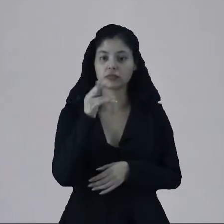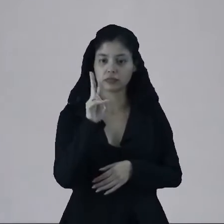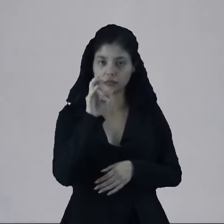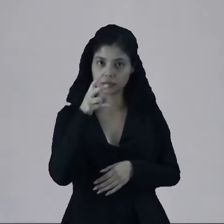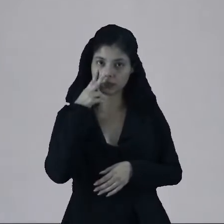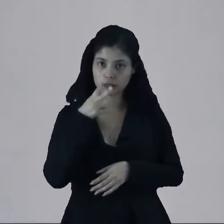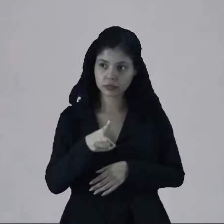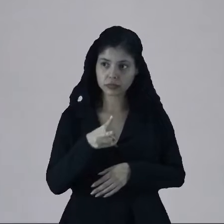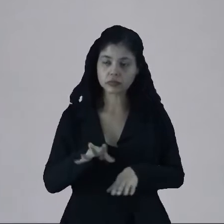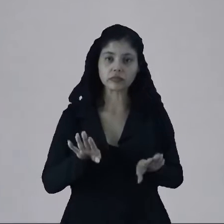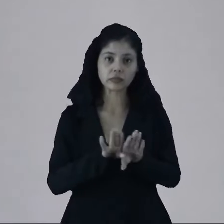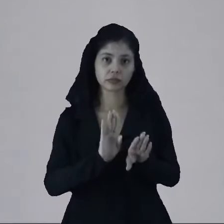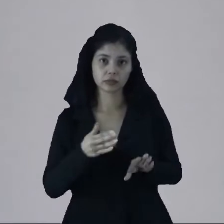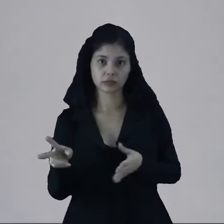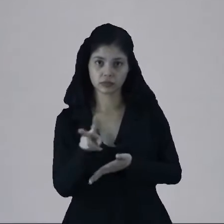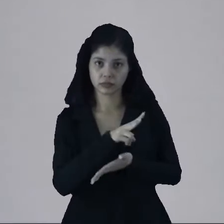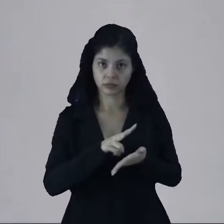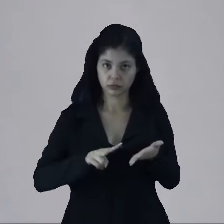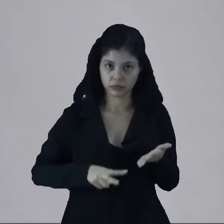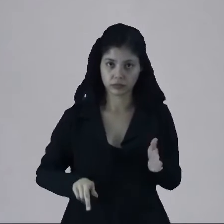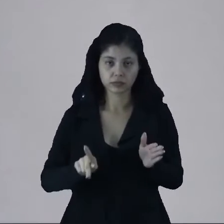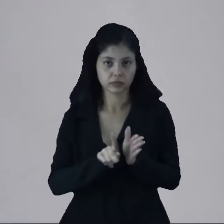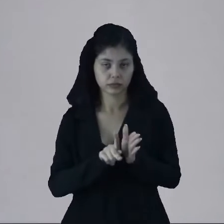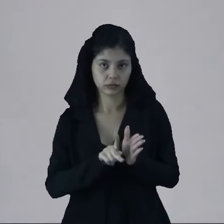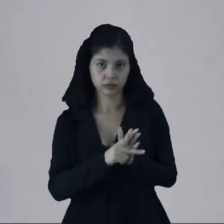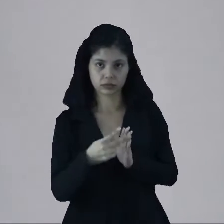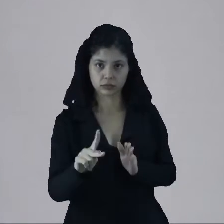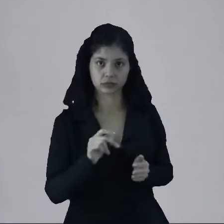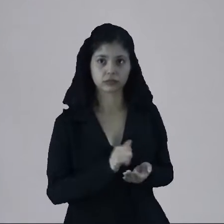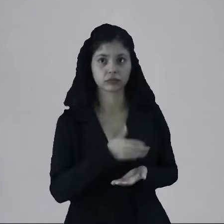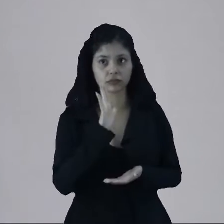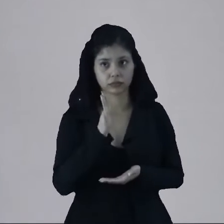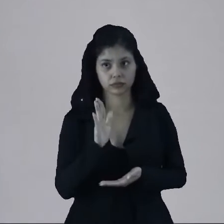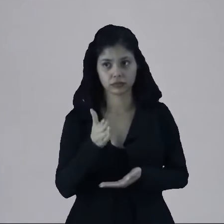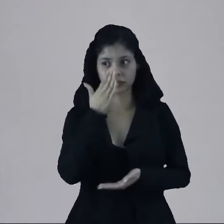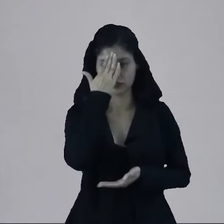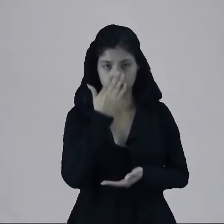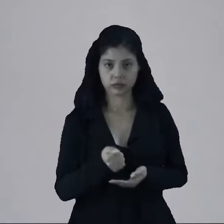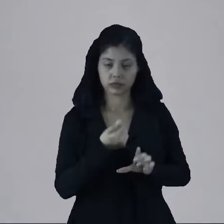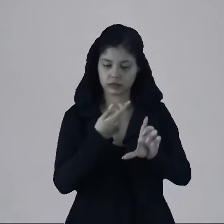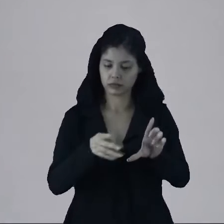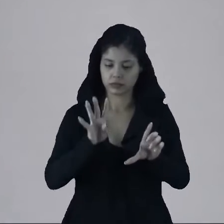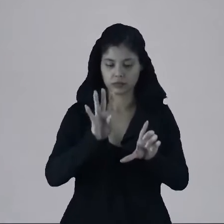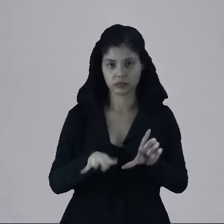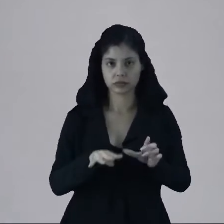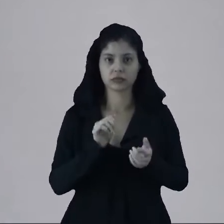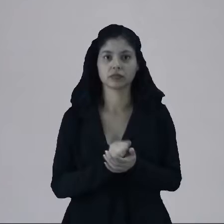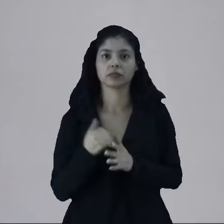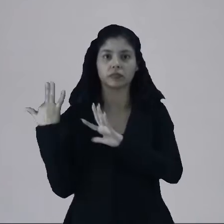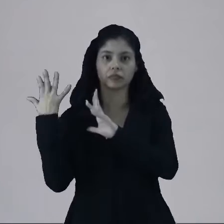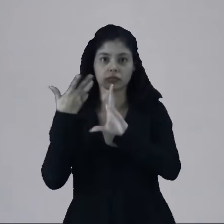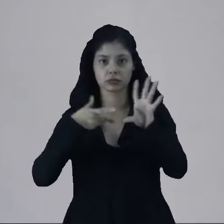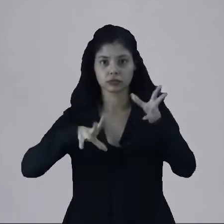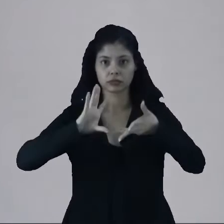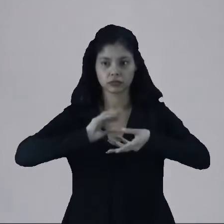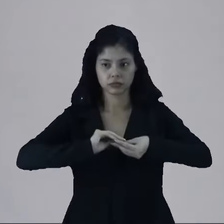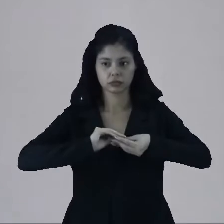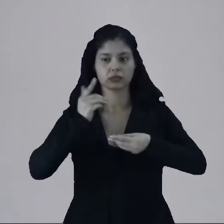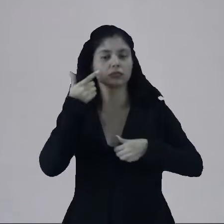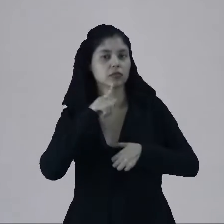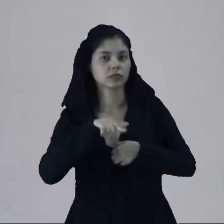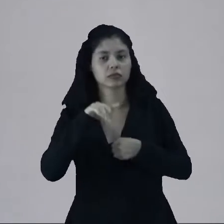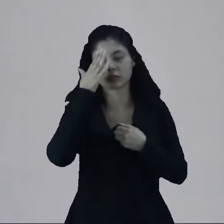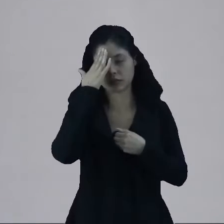heredograma, quando você olhar para ele, leu a pergunta sobre ele, você já faz uma tabelinha do lado lá com um resuminho do que você